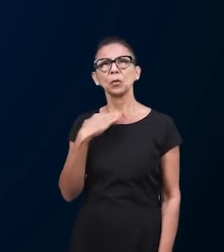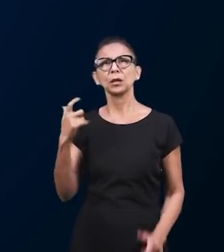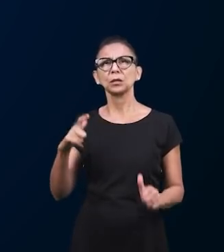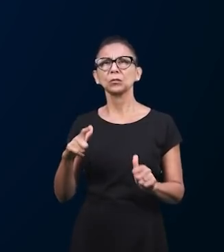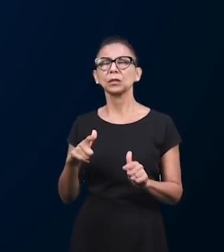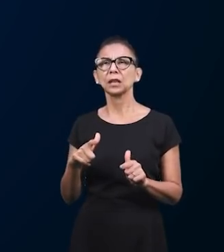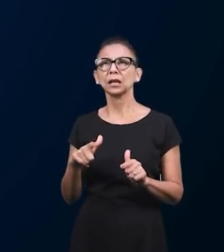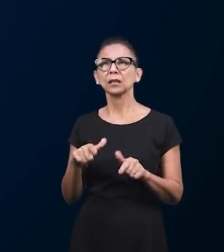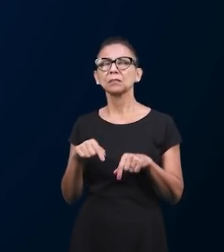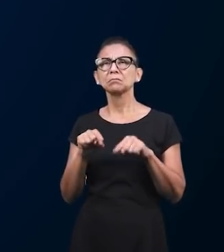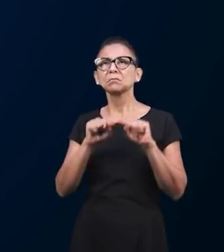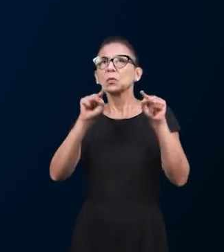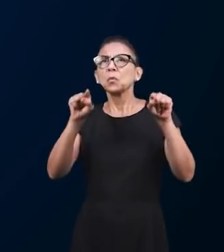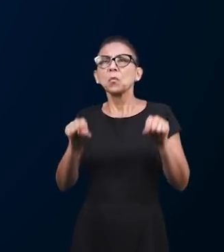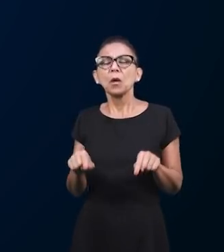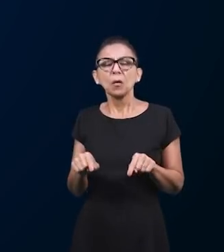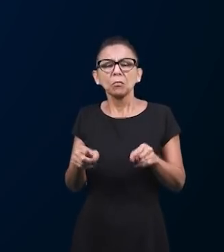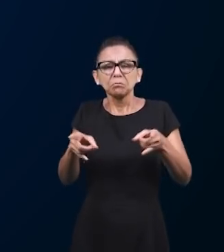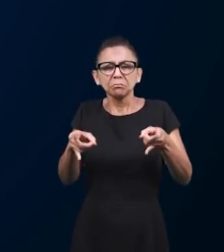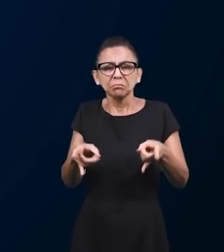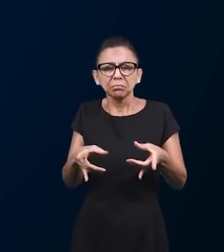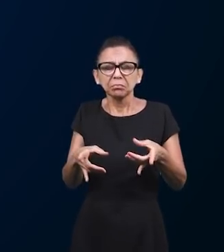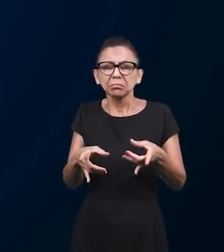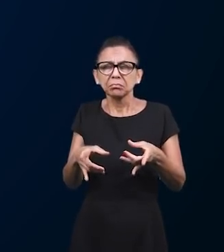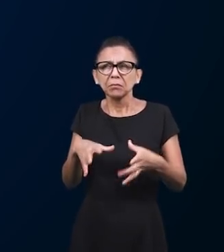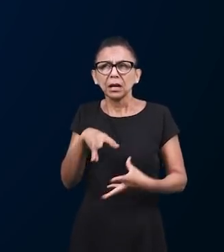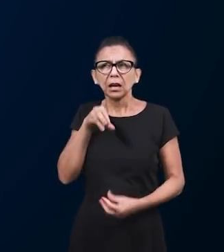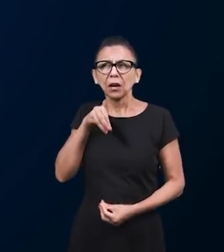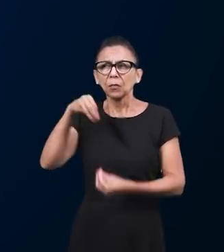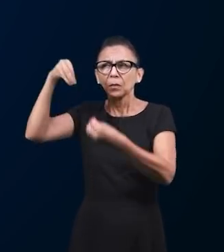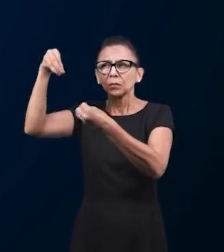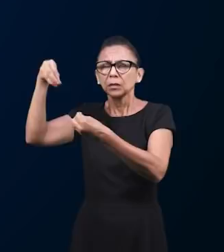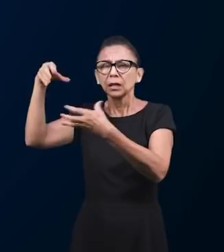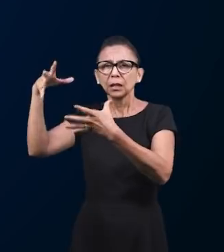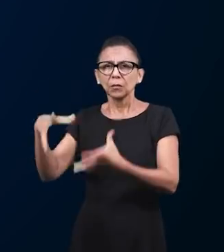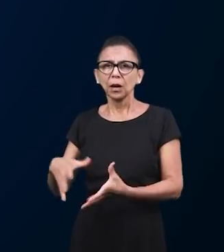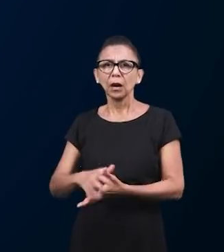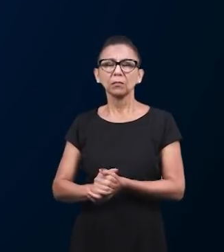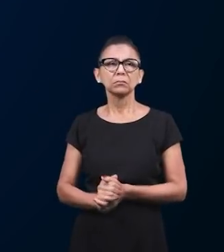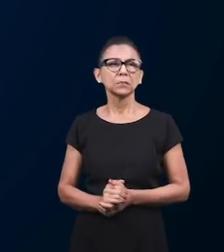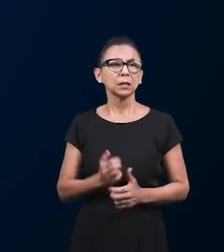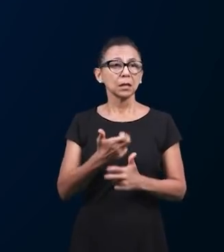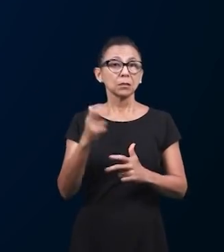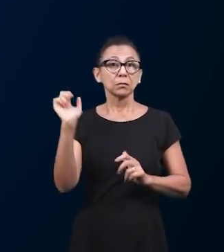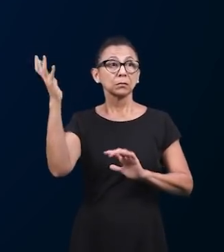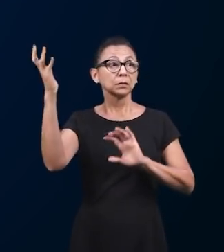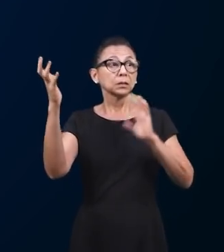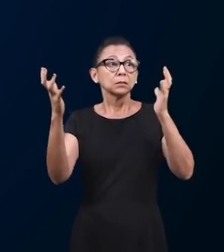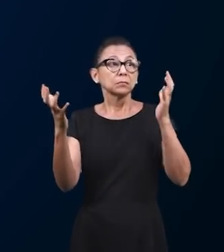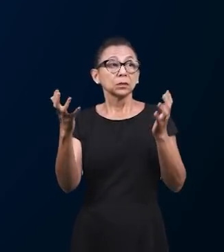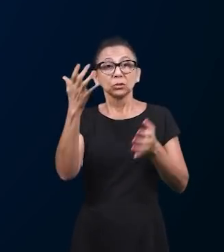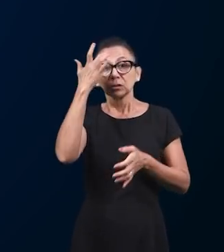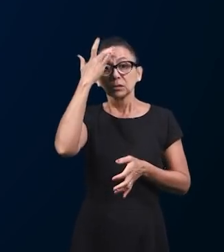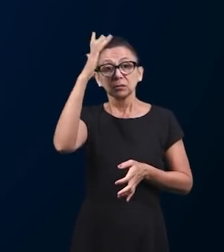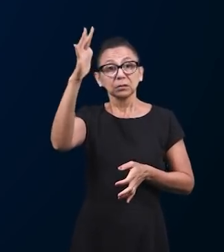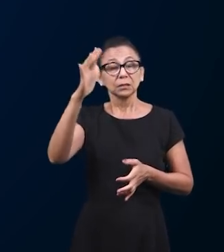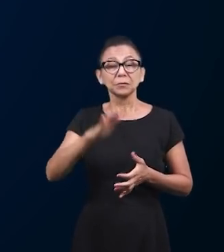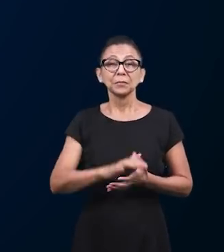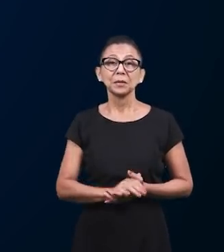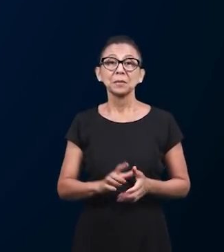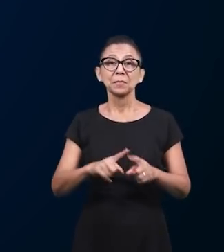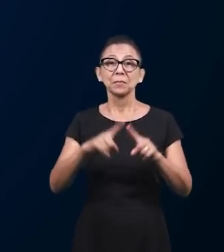vamos, entender também sobre a finalidade da criação, dos acontecimentos ao nosso redor. E é o Senhor